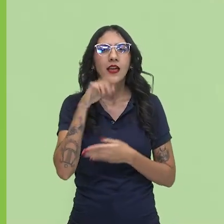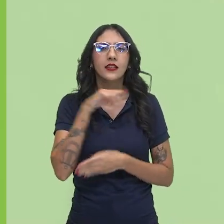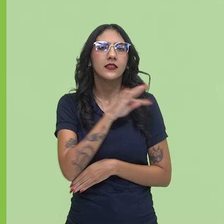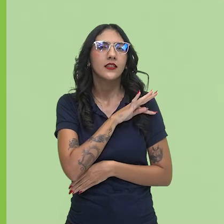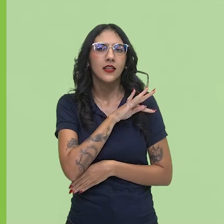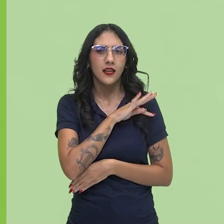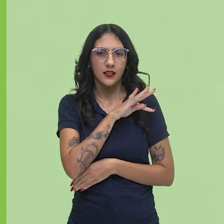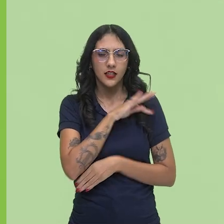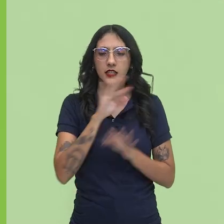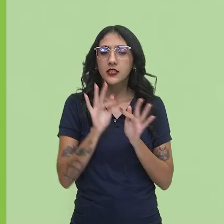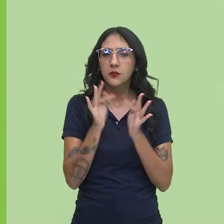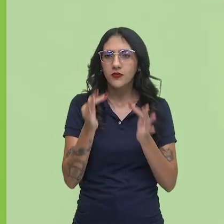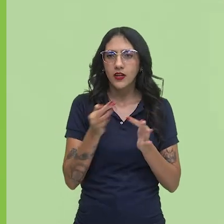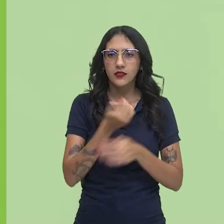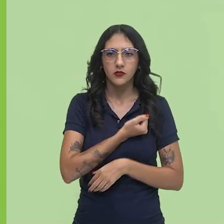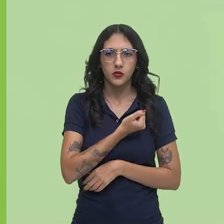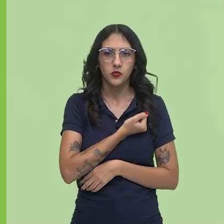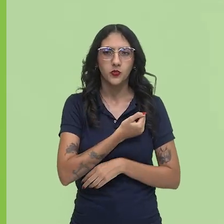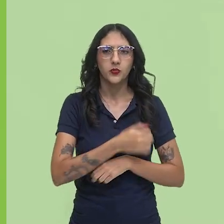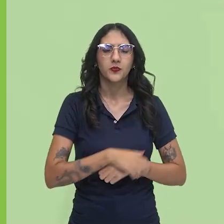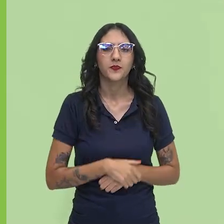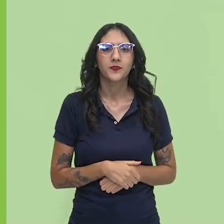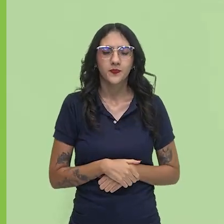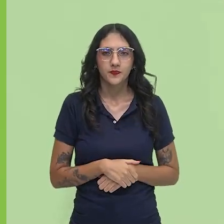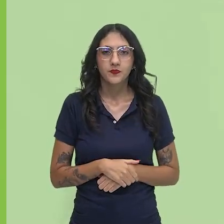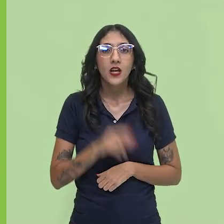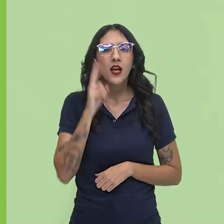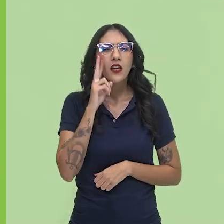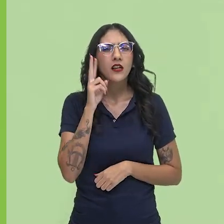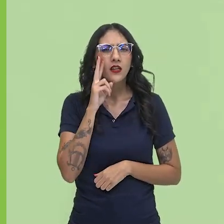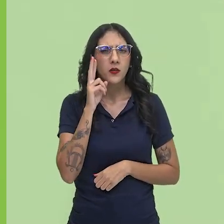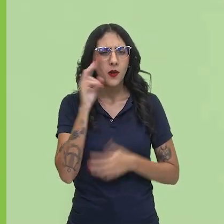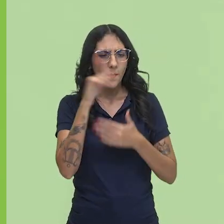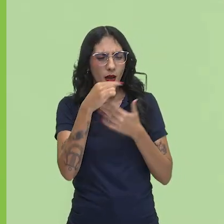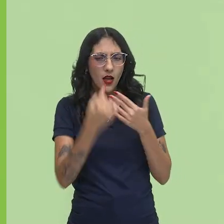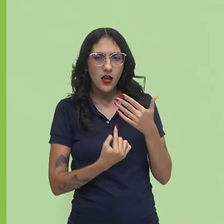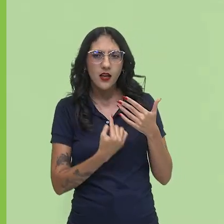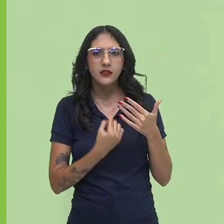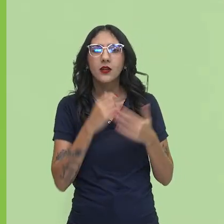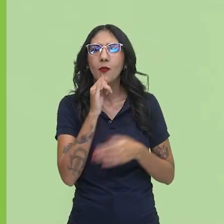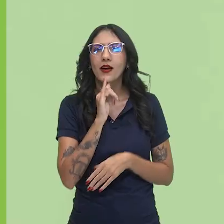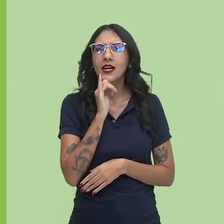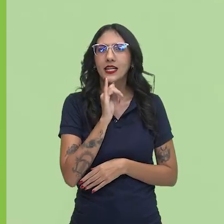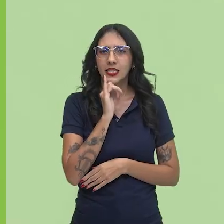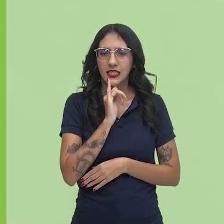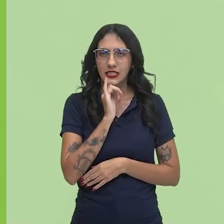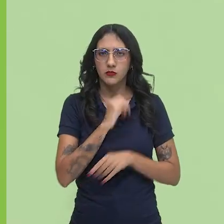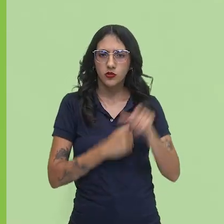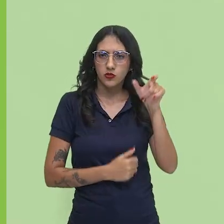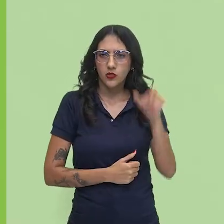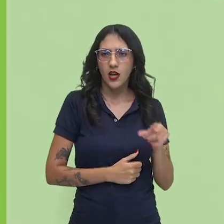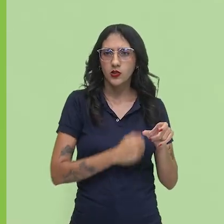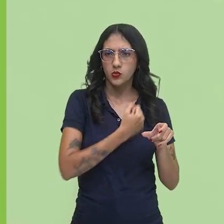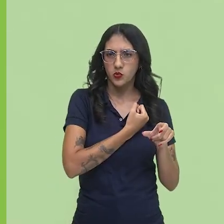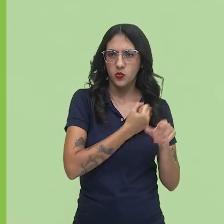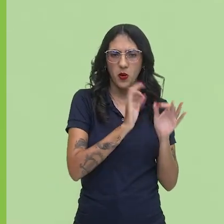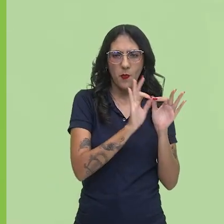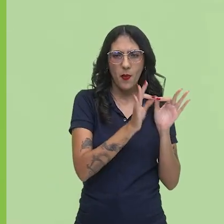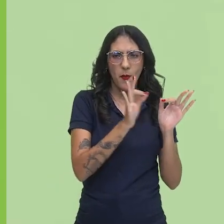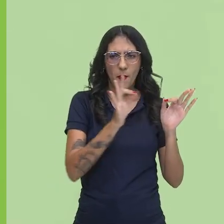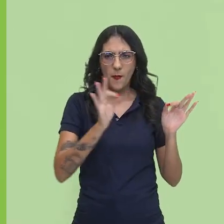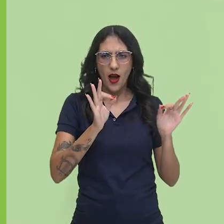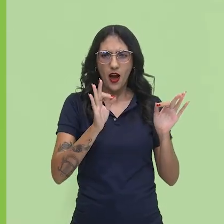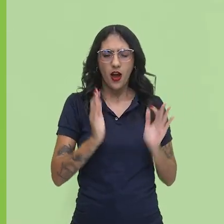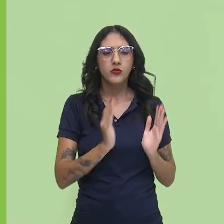arredondamento de números. Lembram quando nós colocamos aqueles exemplos que apareciam de um lado o número e de outro